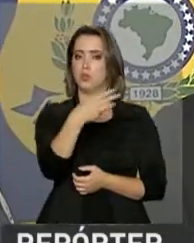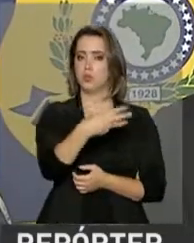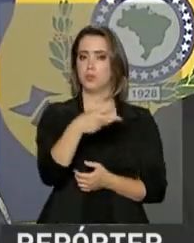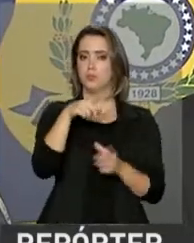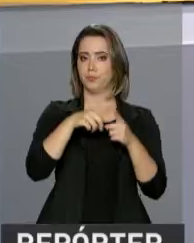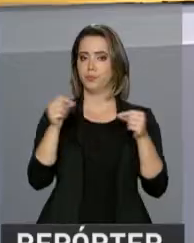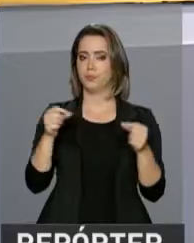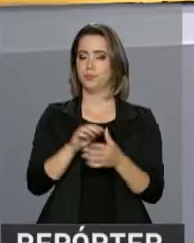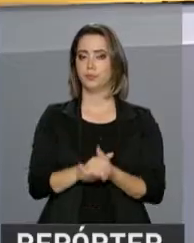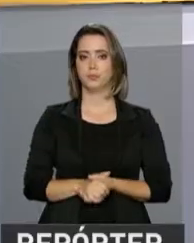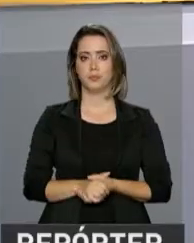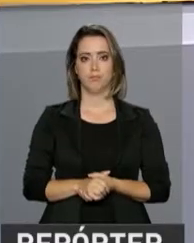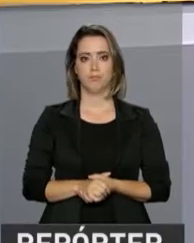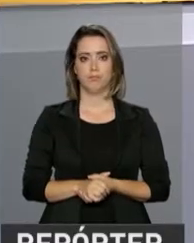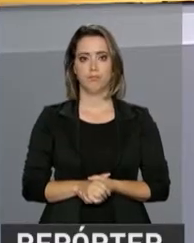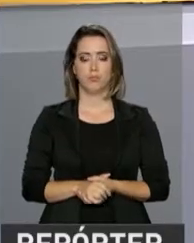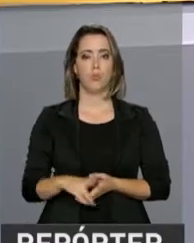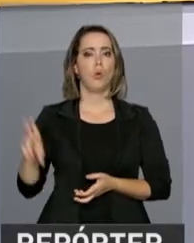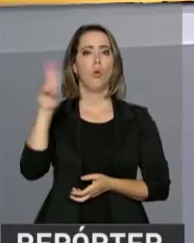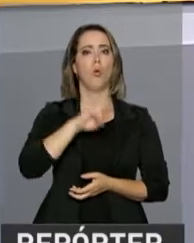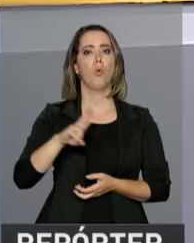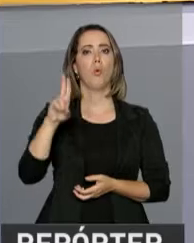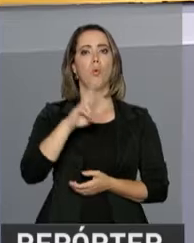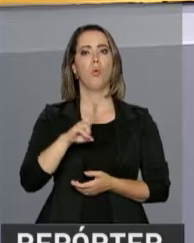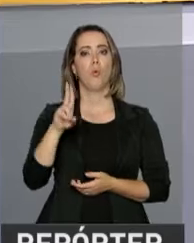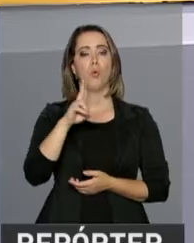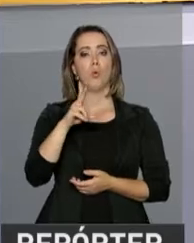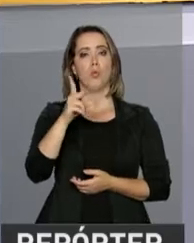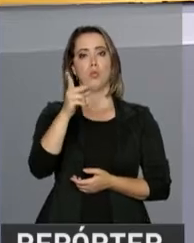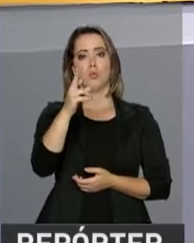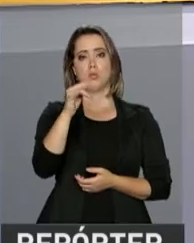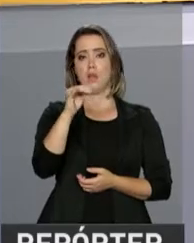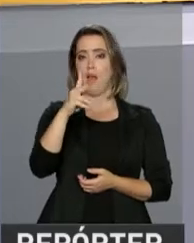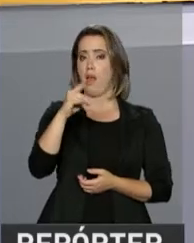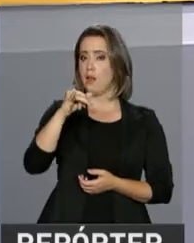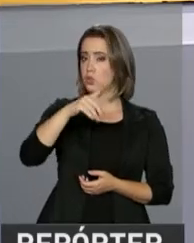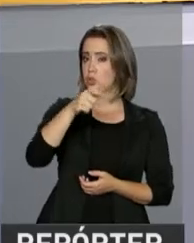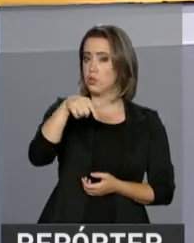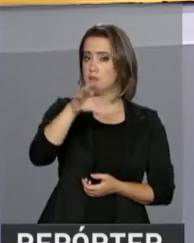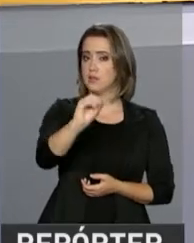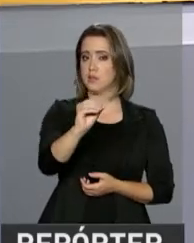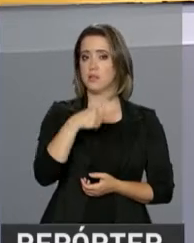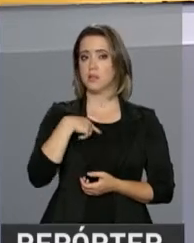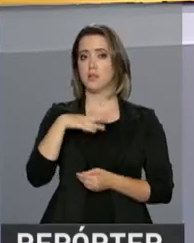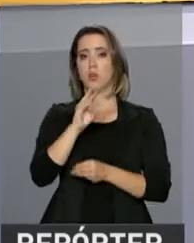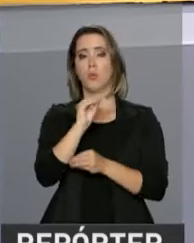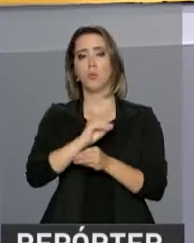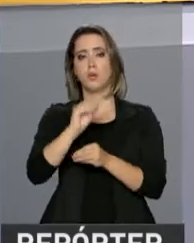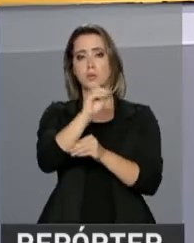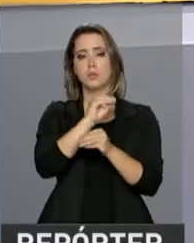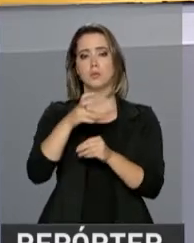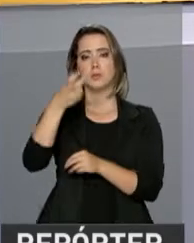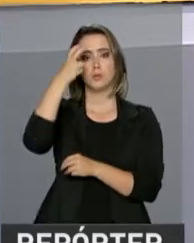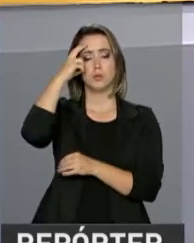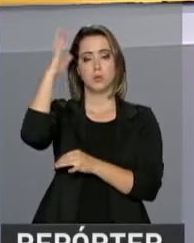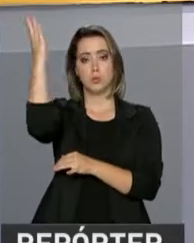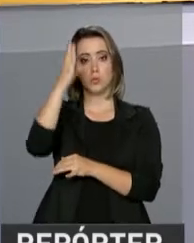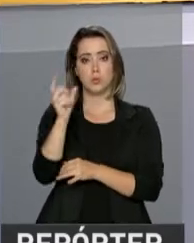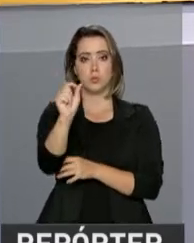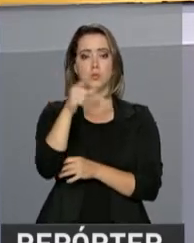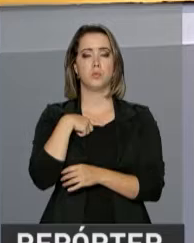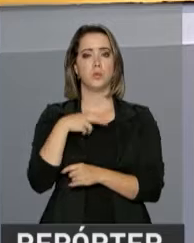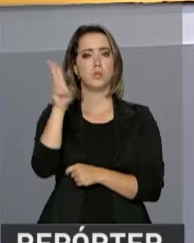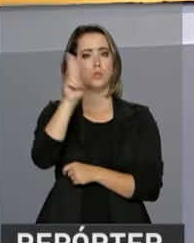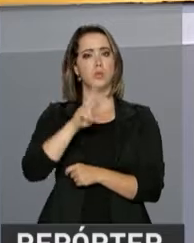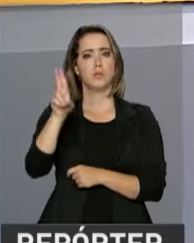nem pereira o uso da radiação a serviço da preservação da cultura brasileira a universidade de são